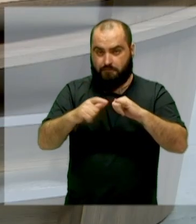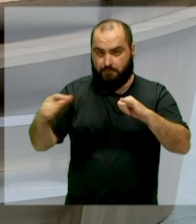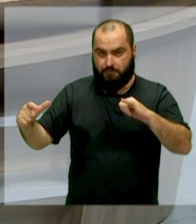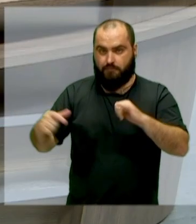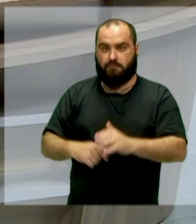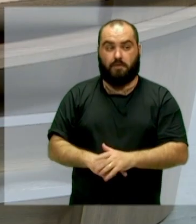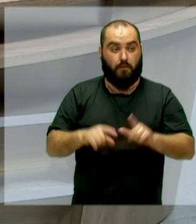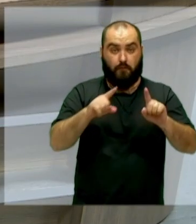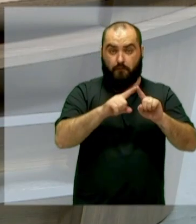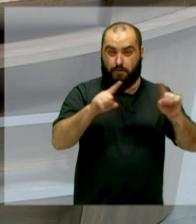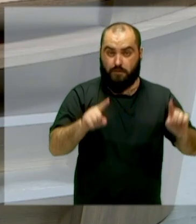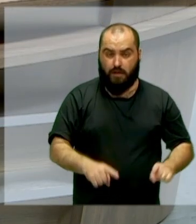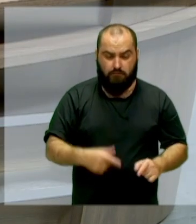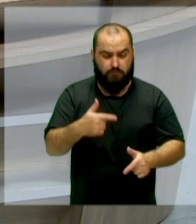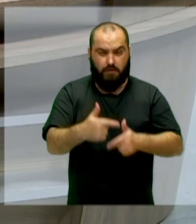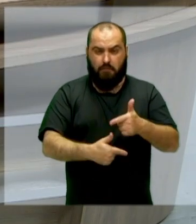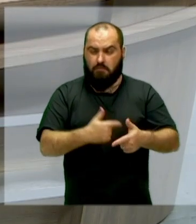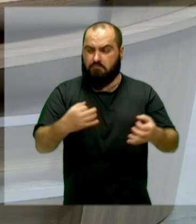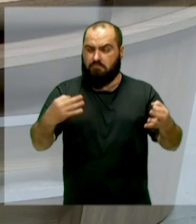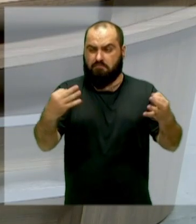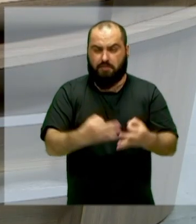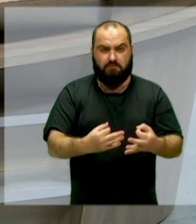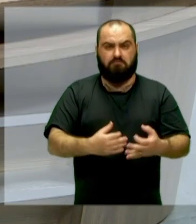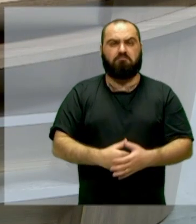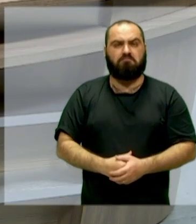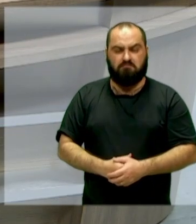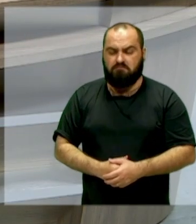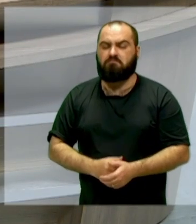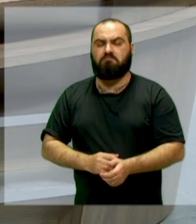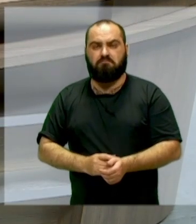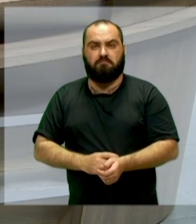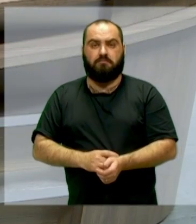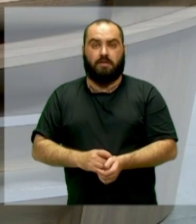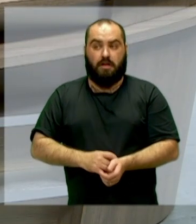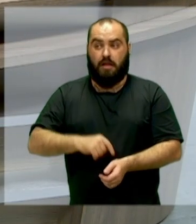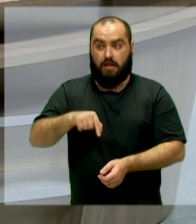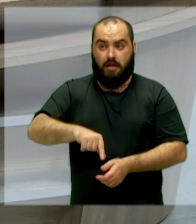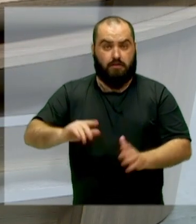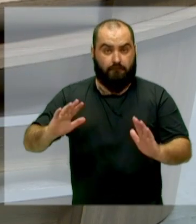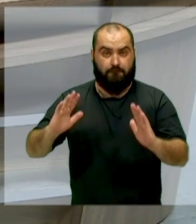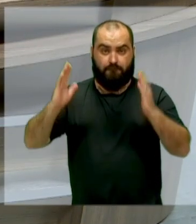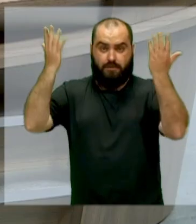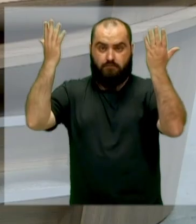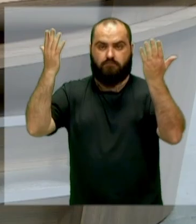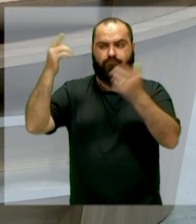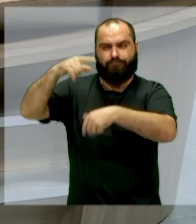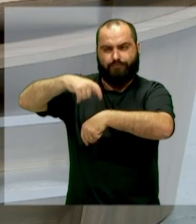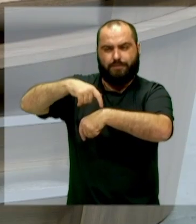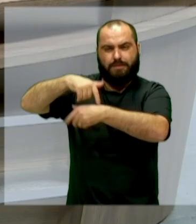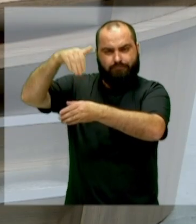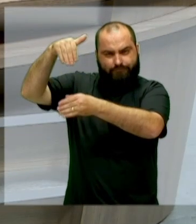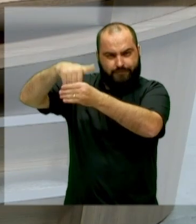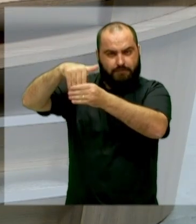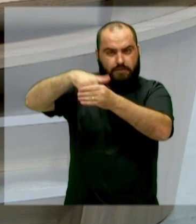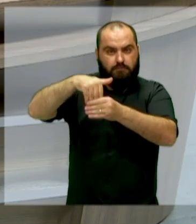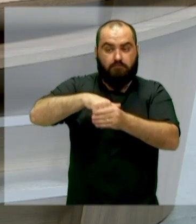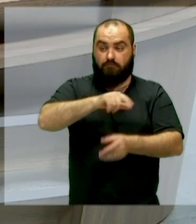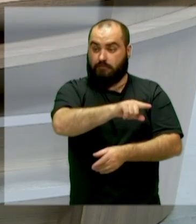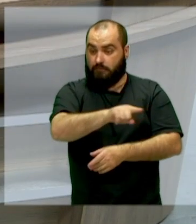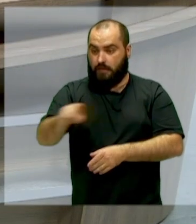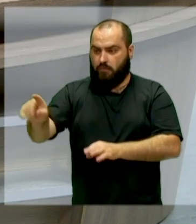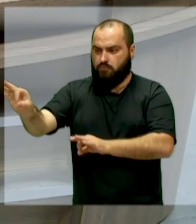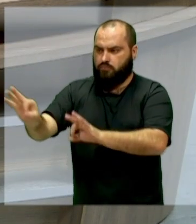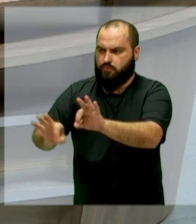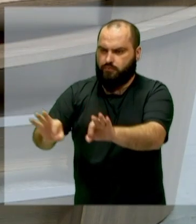trabalho Fantástico são super engajados inclusive neste evento mesmo com a questão eleitoral eles se organizaram e se